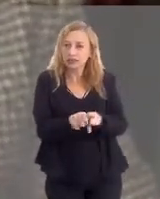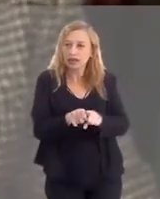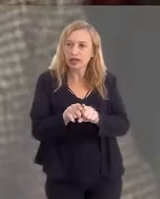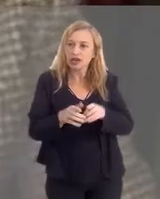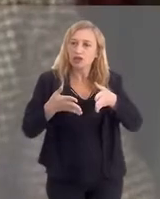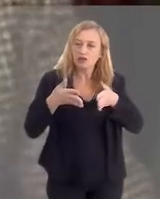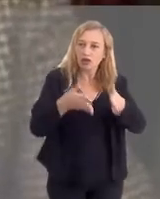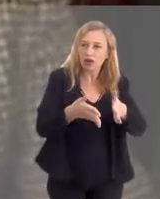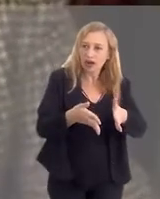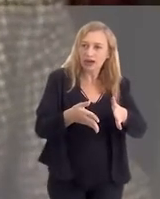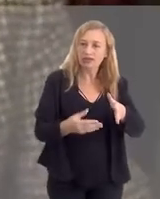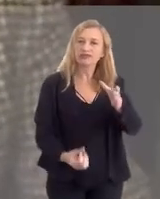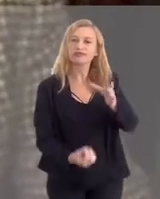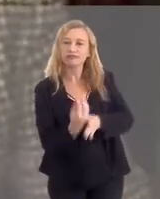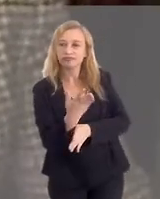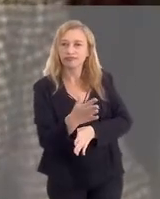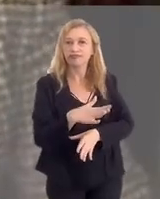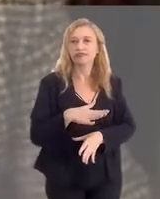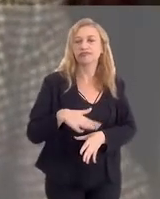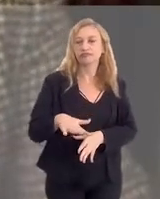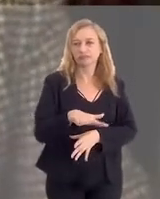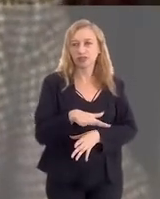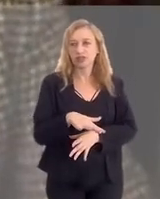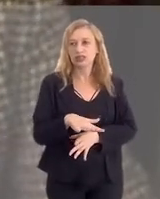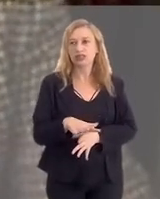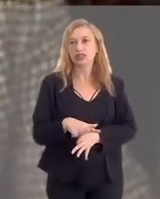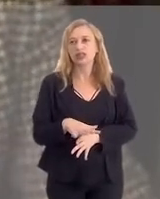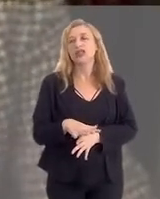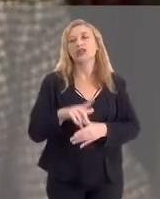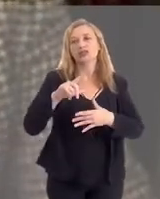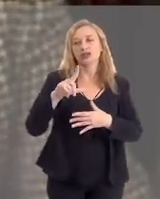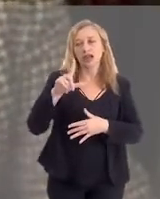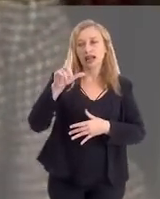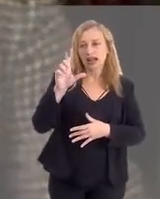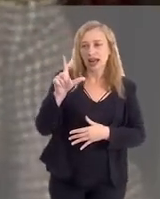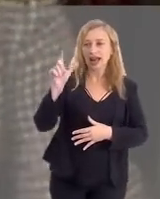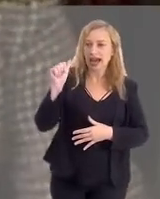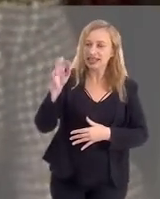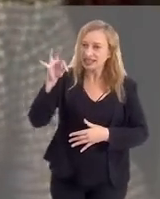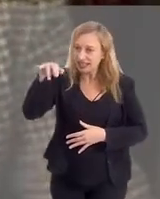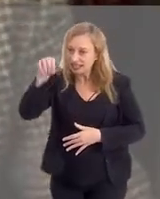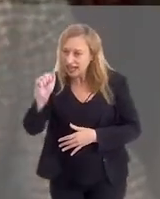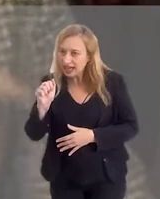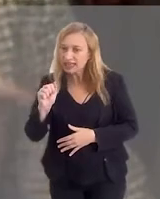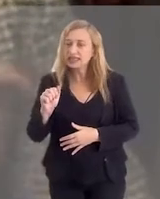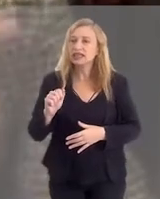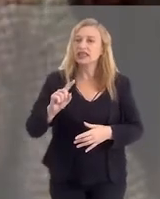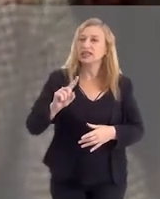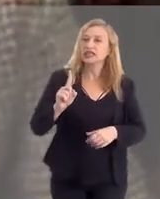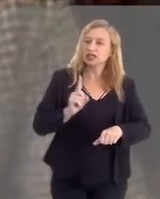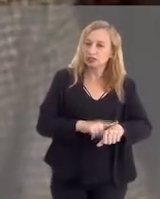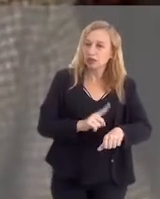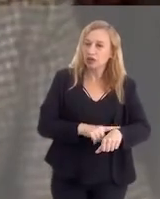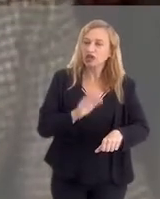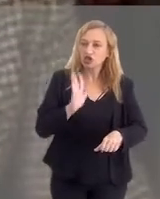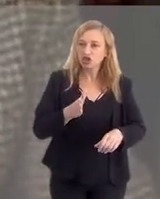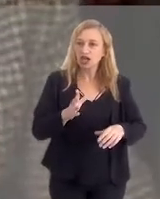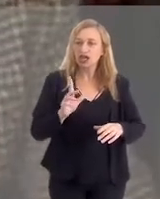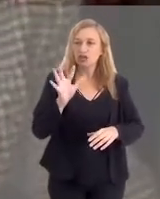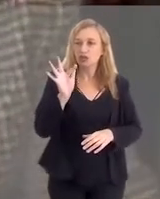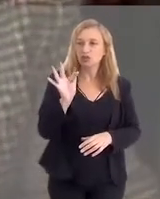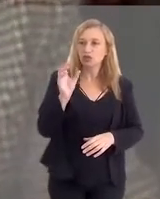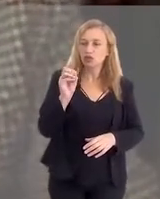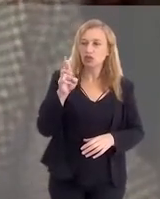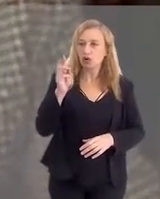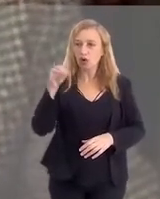que também se refletia dentro dessa cadeia produtiva. E aí vem o Latinidades, e nesse momento eu já